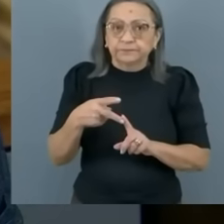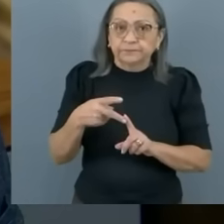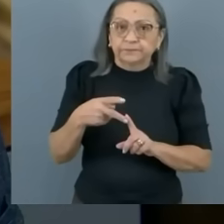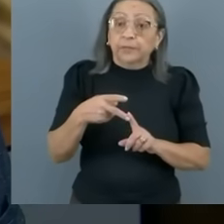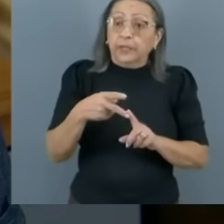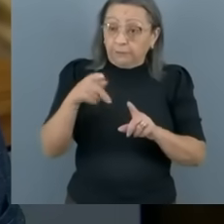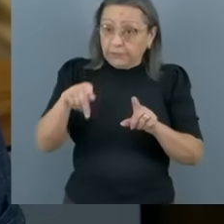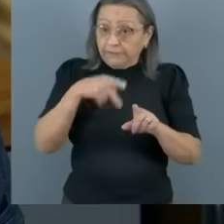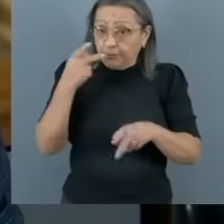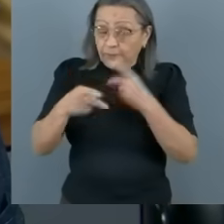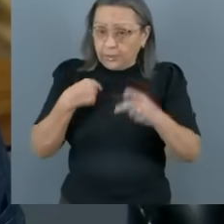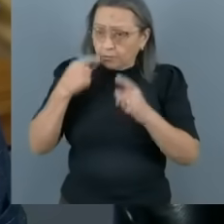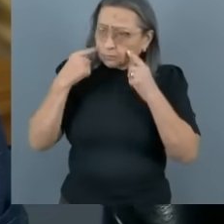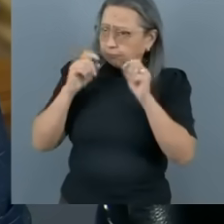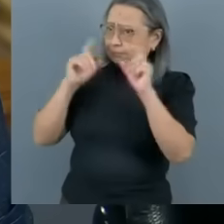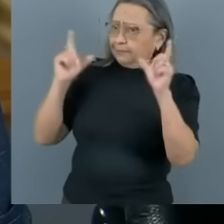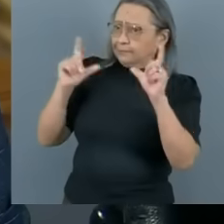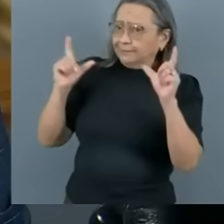chamou a atenção.